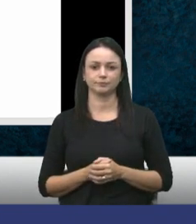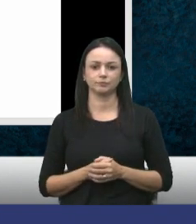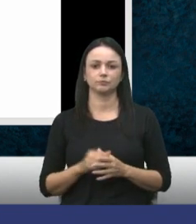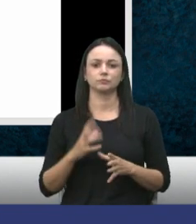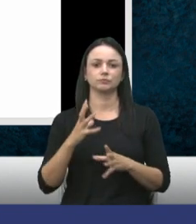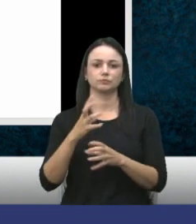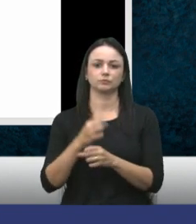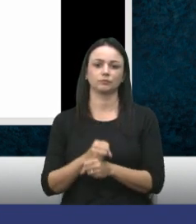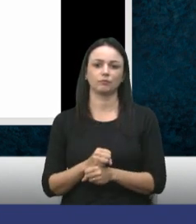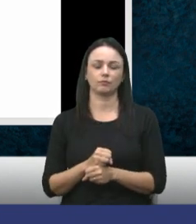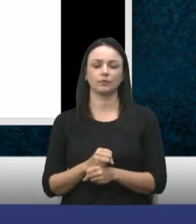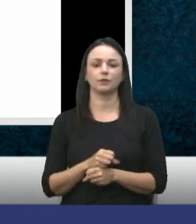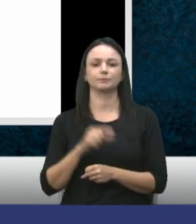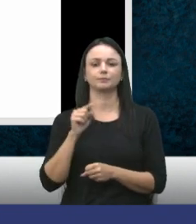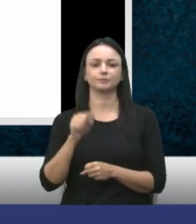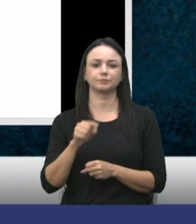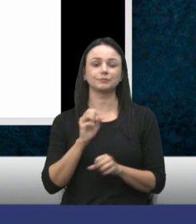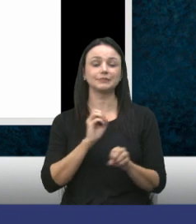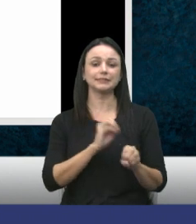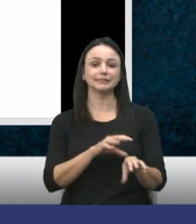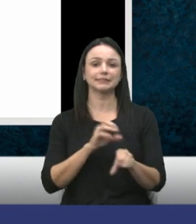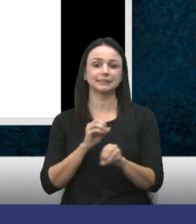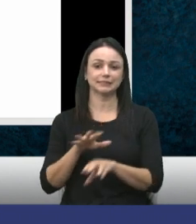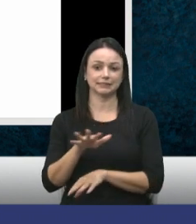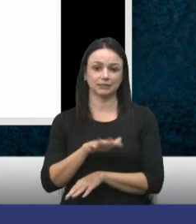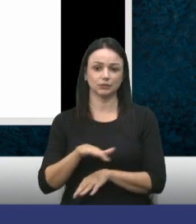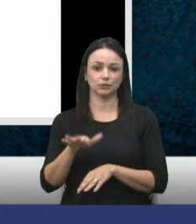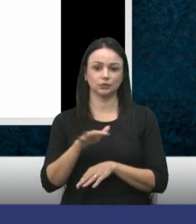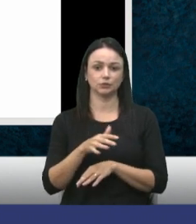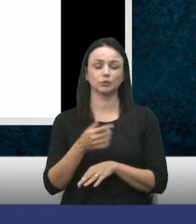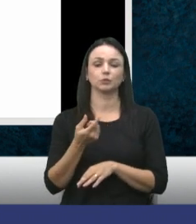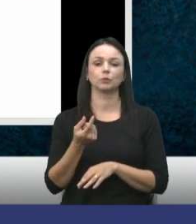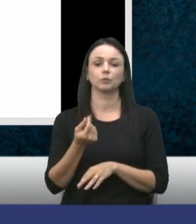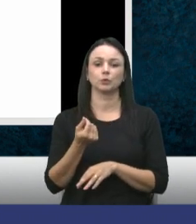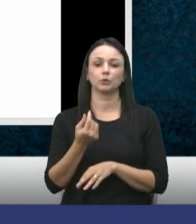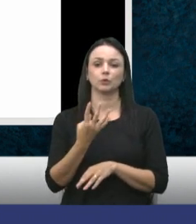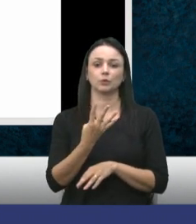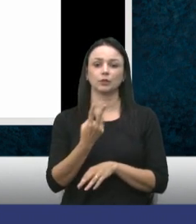Totalizando, então, na aplicação do ensino, um percentual de